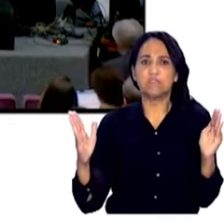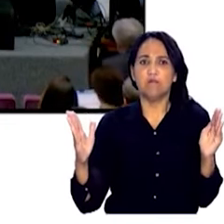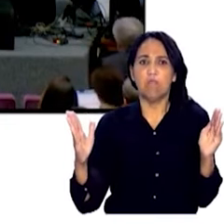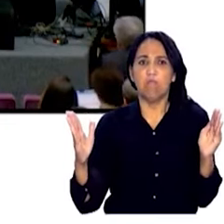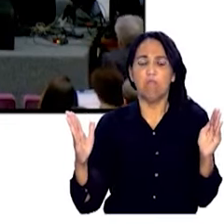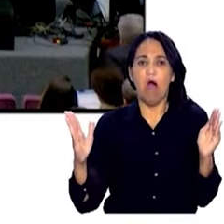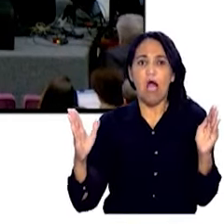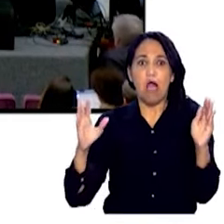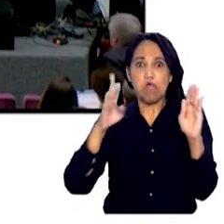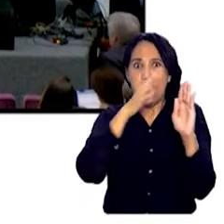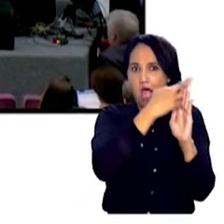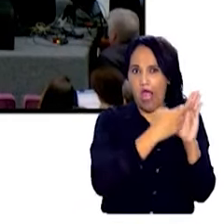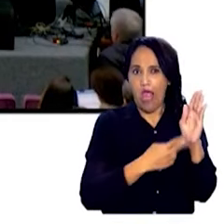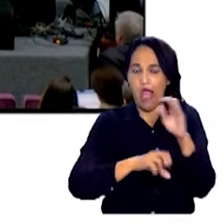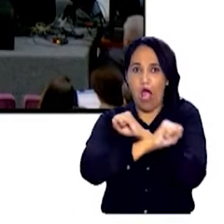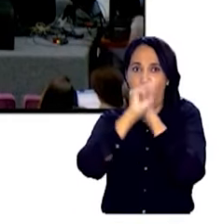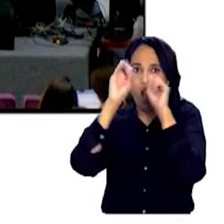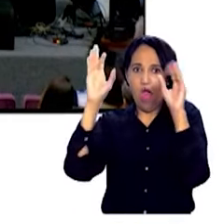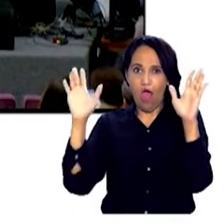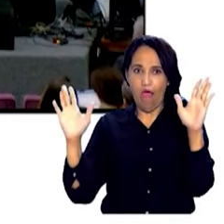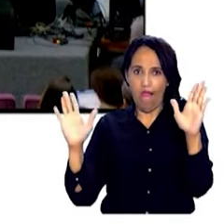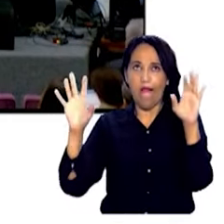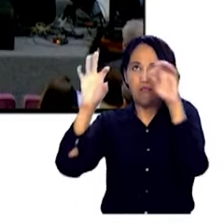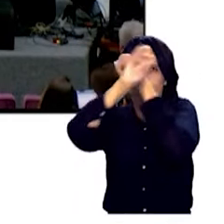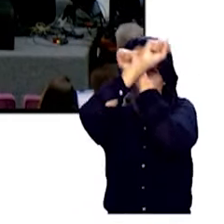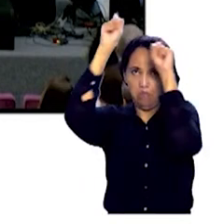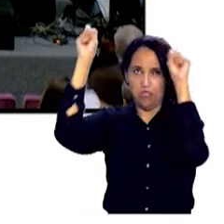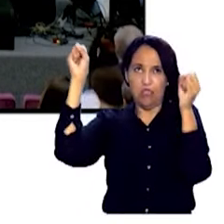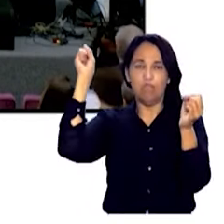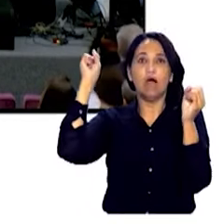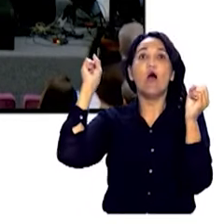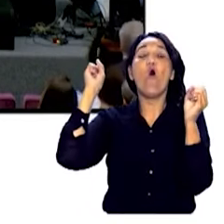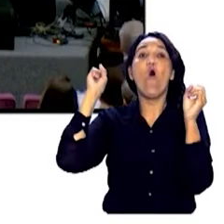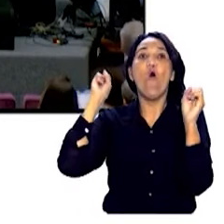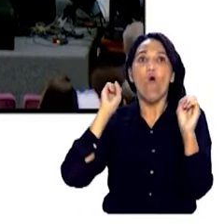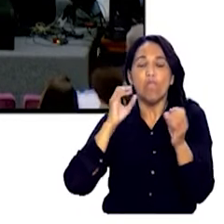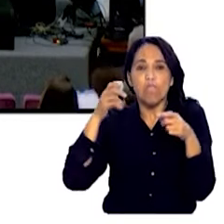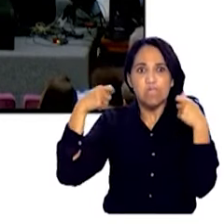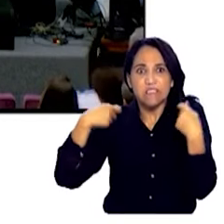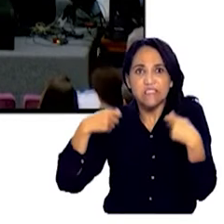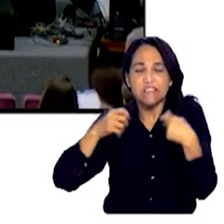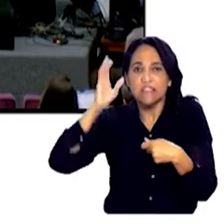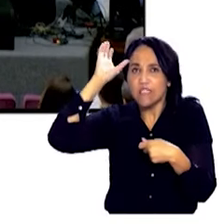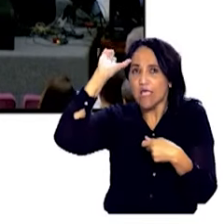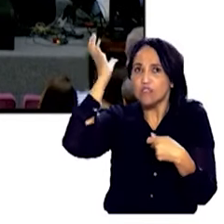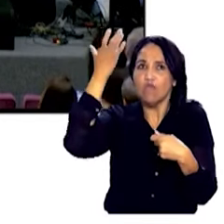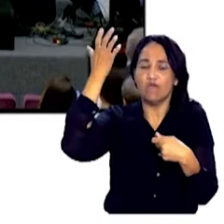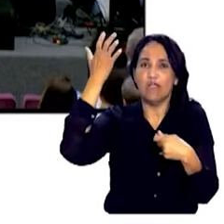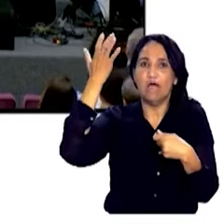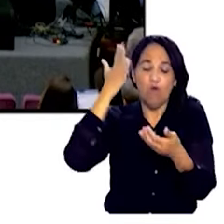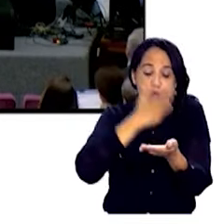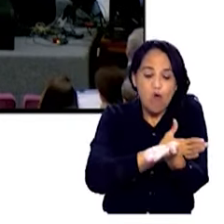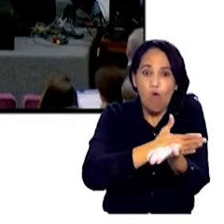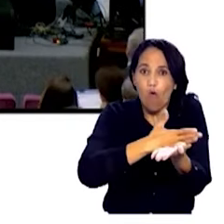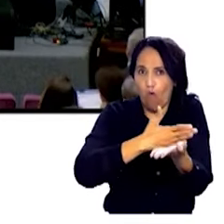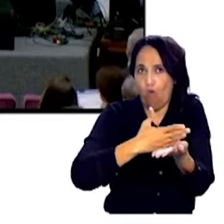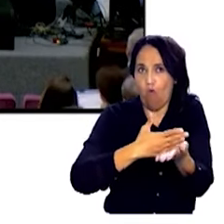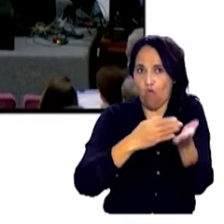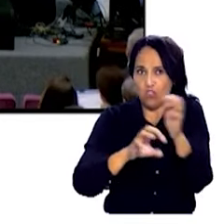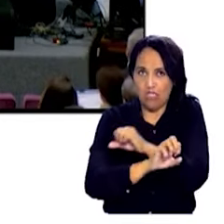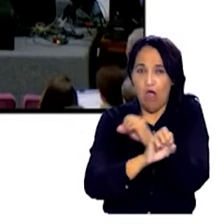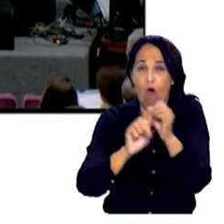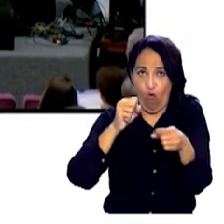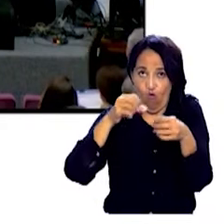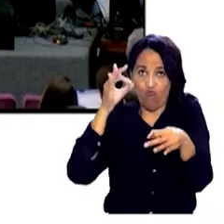a suprema corte deve decidir porque é o tribunal ordinário pedindo ajuda olha aqui nós temos um problema que se aplica a mais de uma jurisdição da